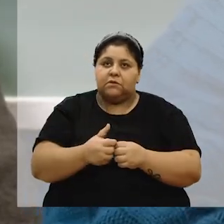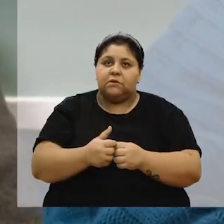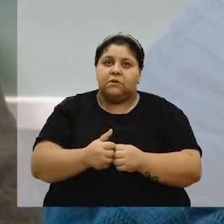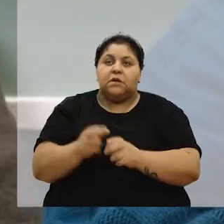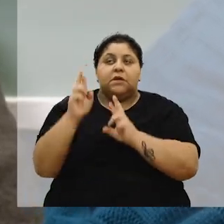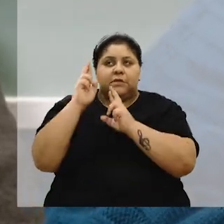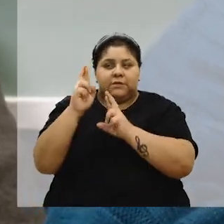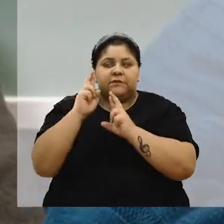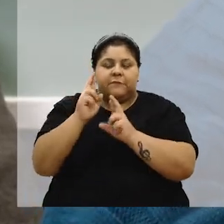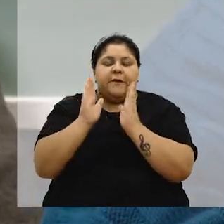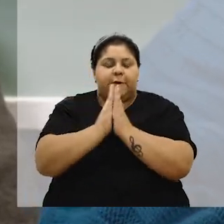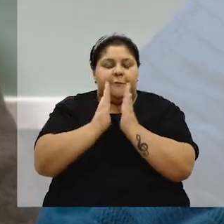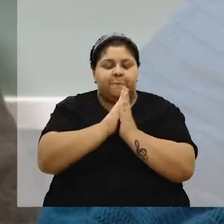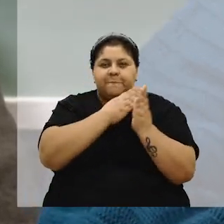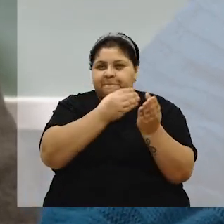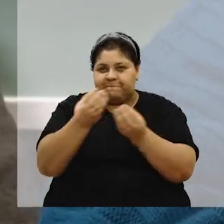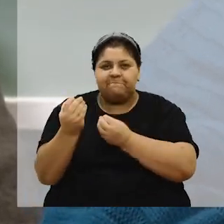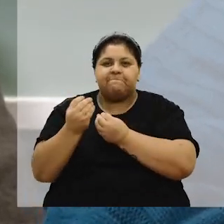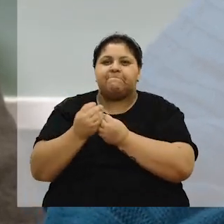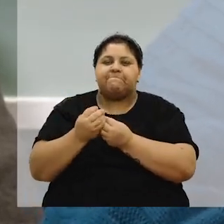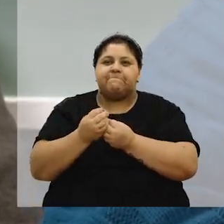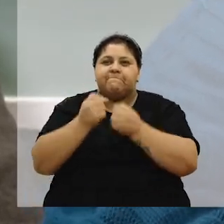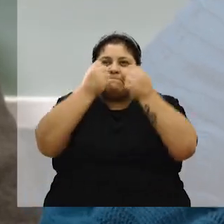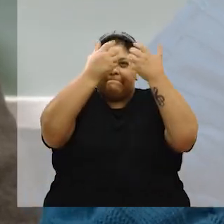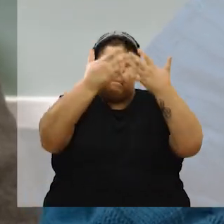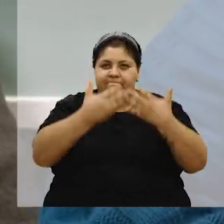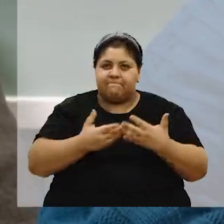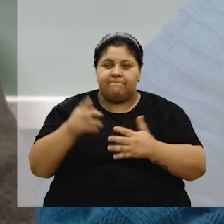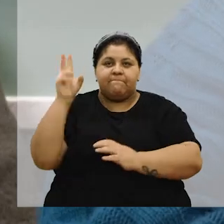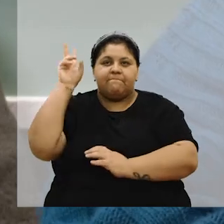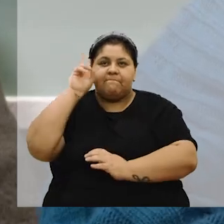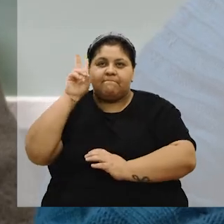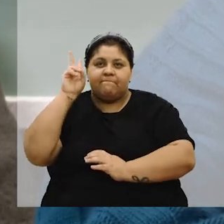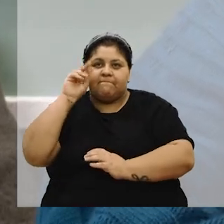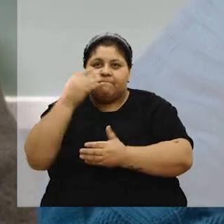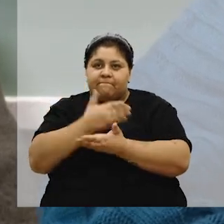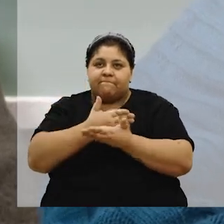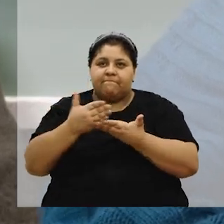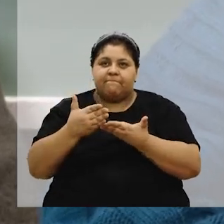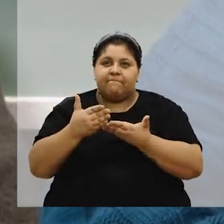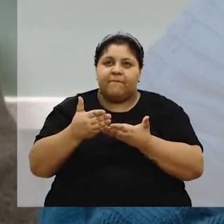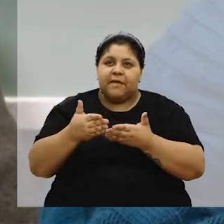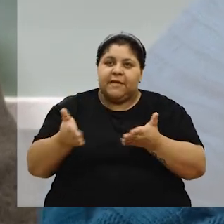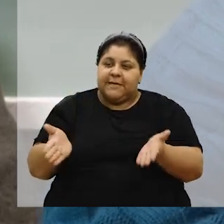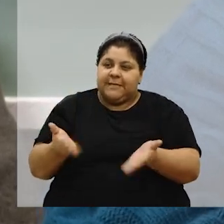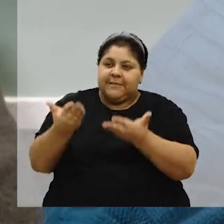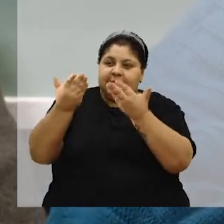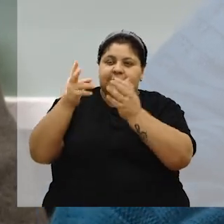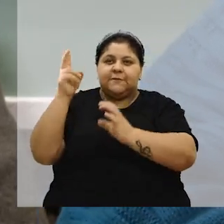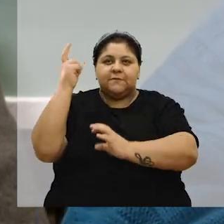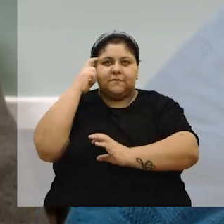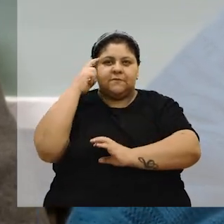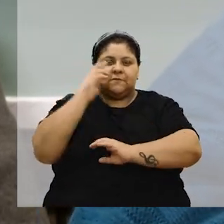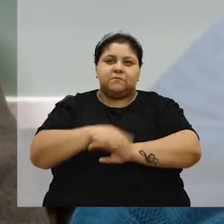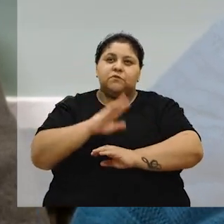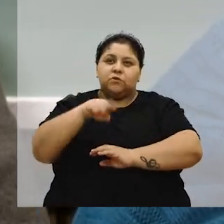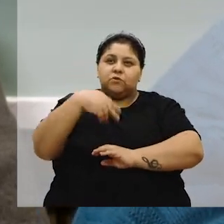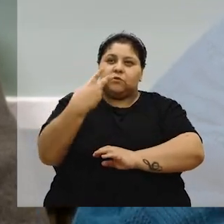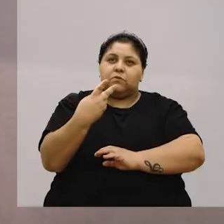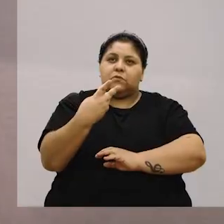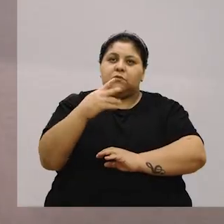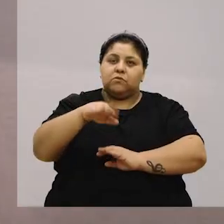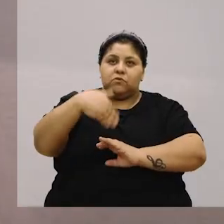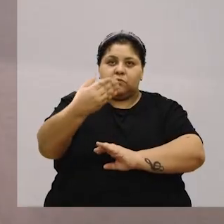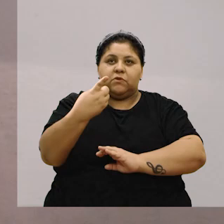lá quantos, espero que muitos, tendem a trazer mais histórias, mais abertura para novos escritores e, com certeza, engrandecer nossa cultura. Bem,